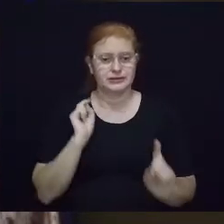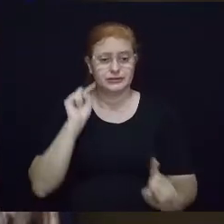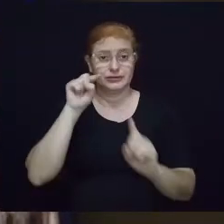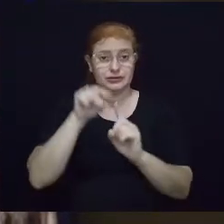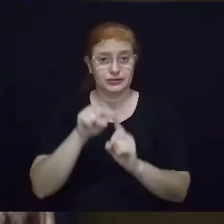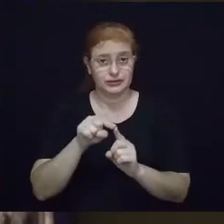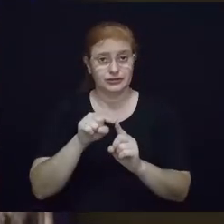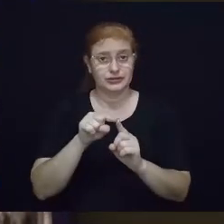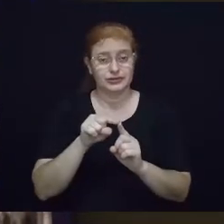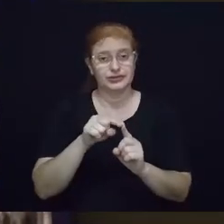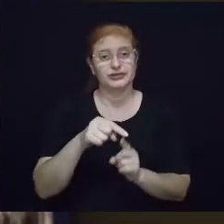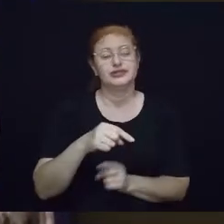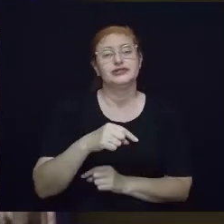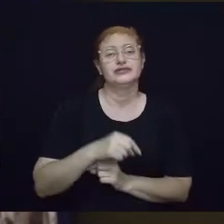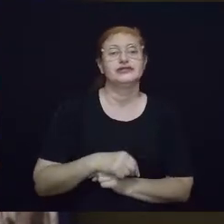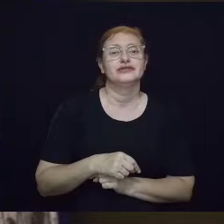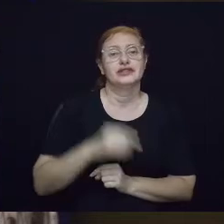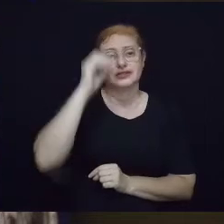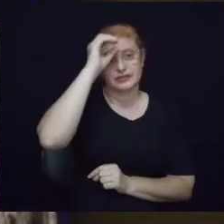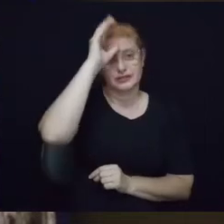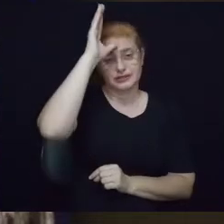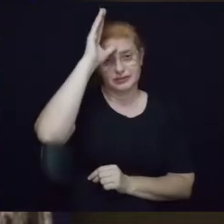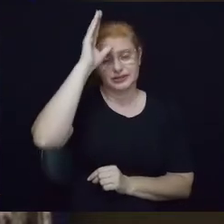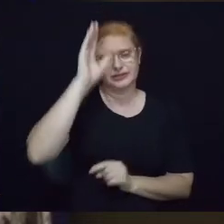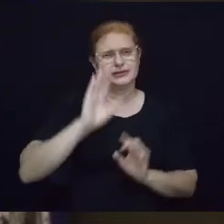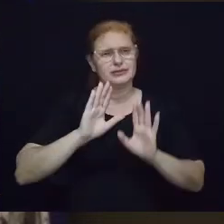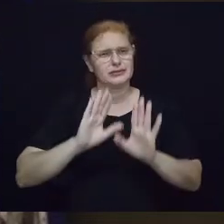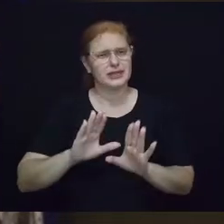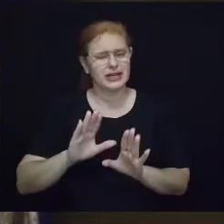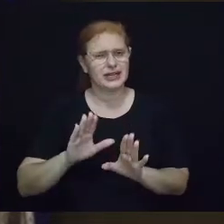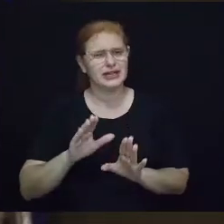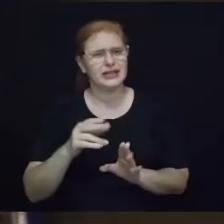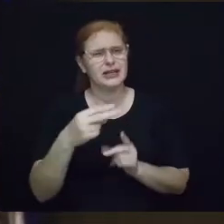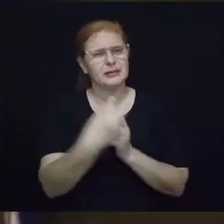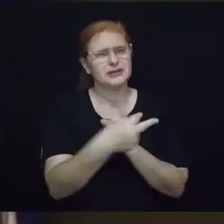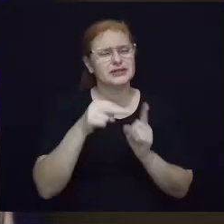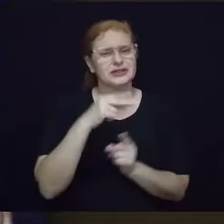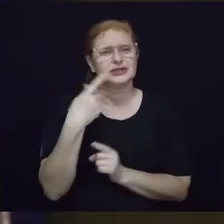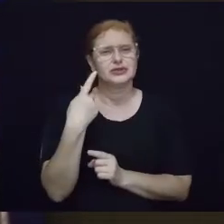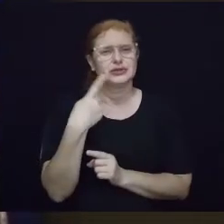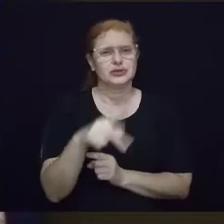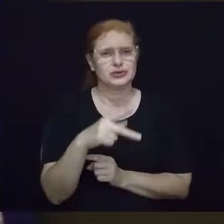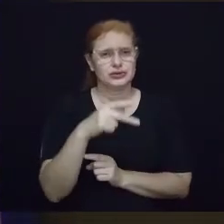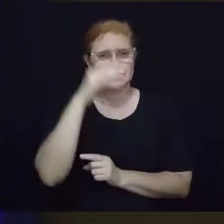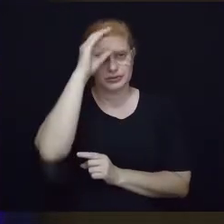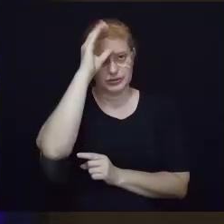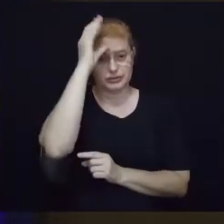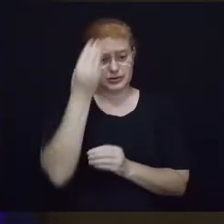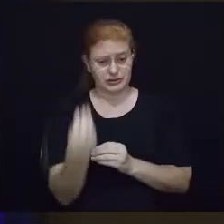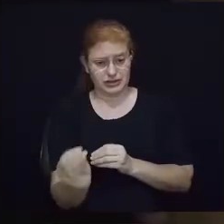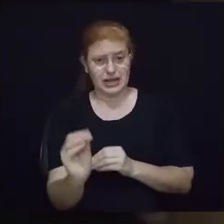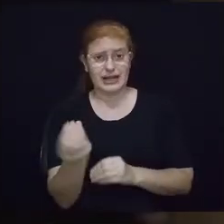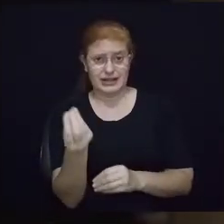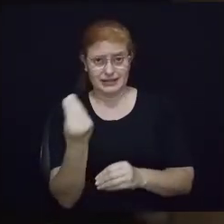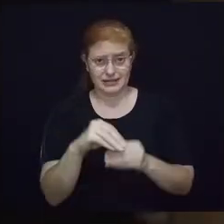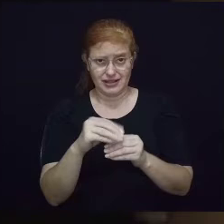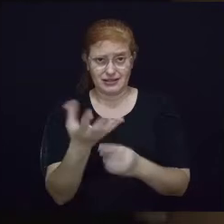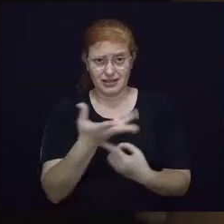algo. No seu ponto de vista, suas artes lhe resultam ou lhe acrescentam conhecimento?